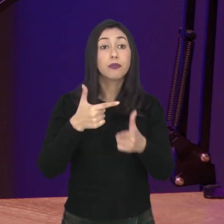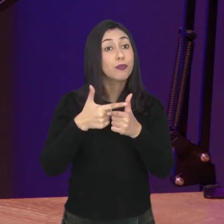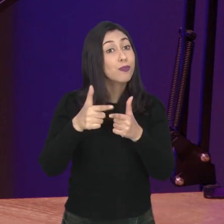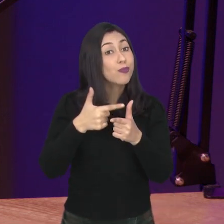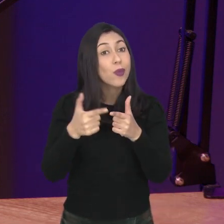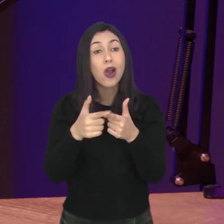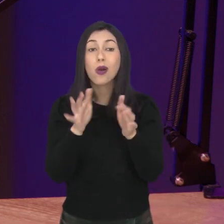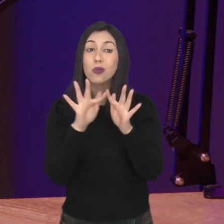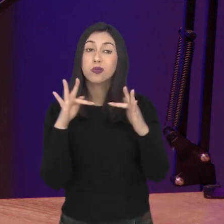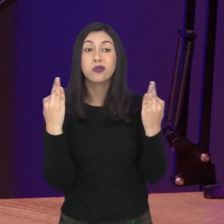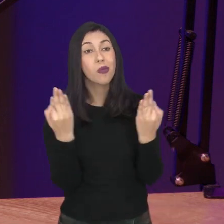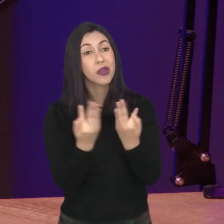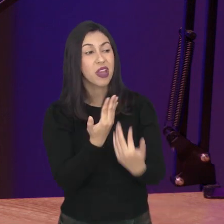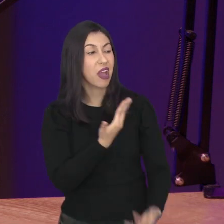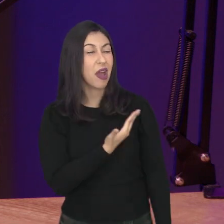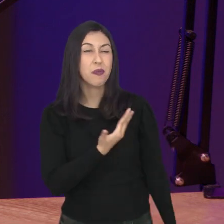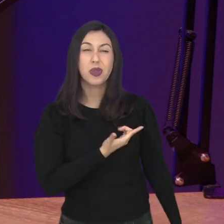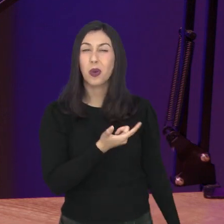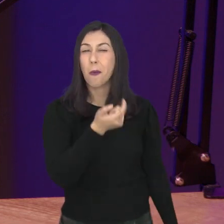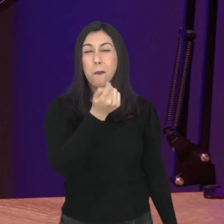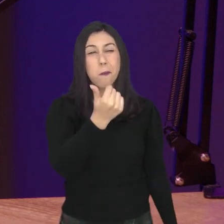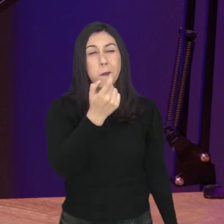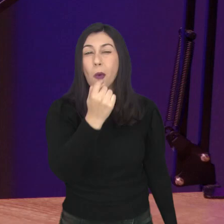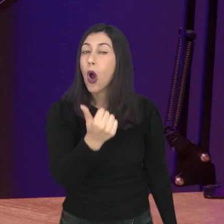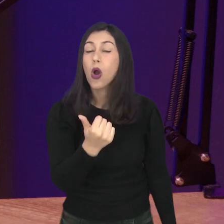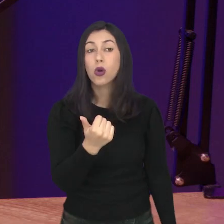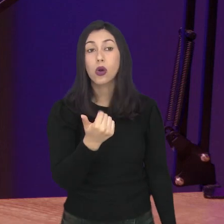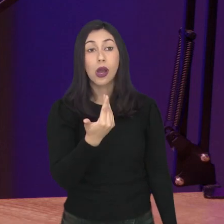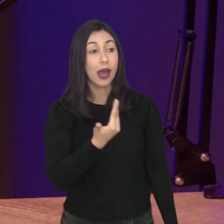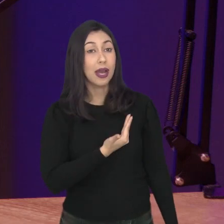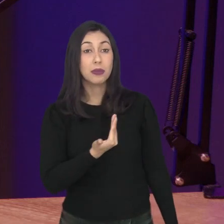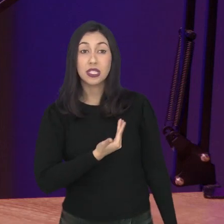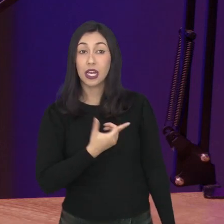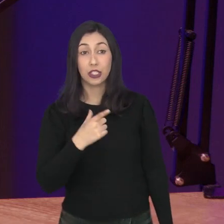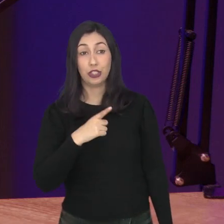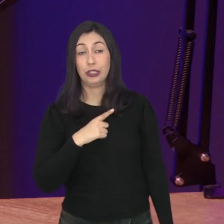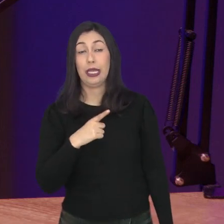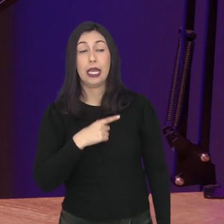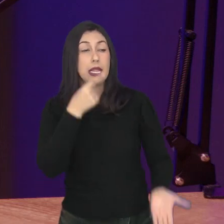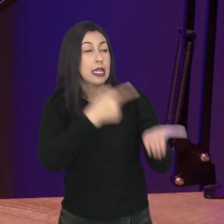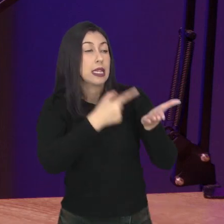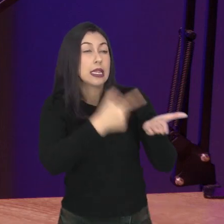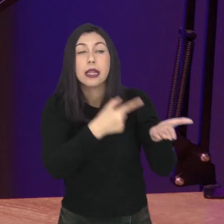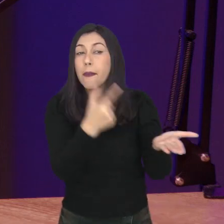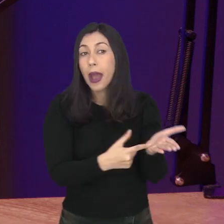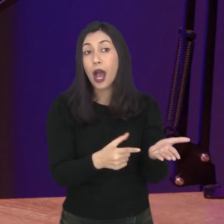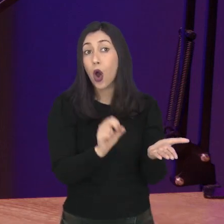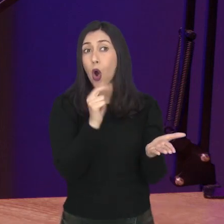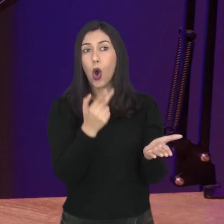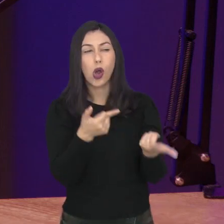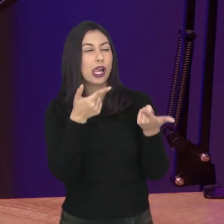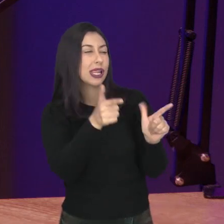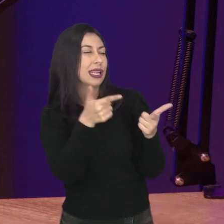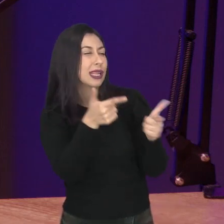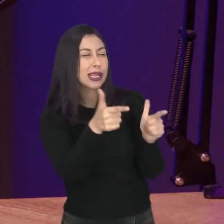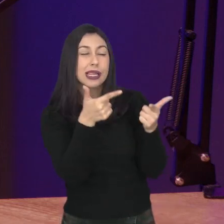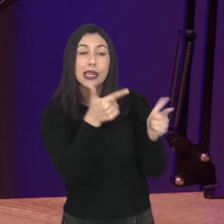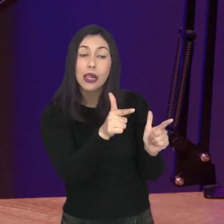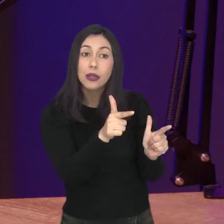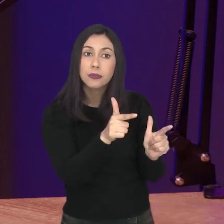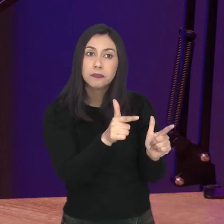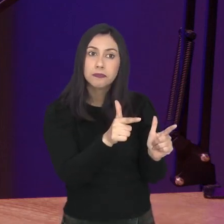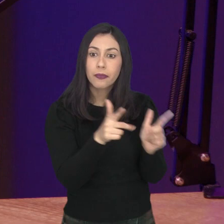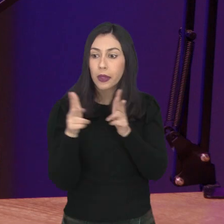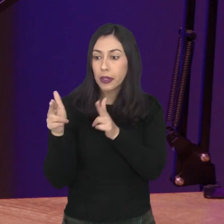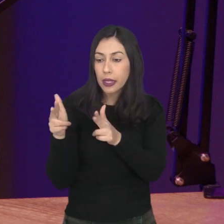familiar, ele também não tem amigos, as amizades que ele constrói também é à base de ameaças e de zoeira. E se a gente